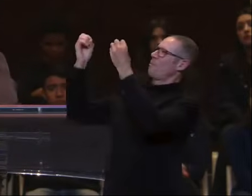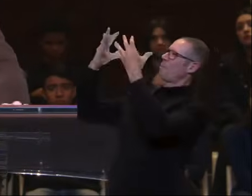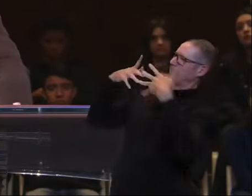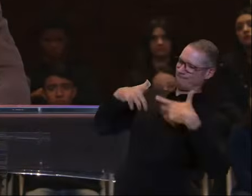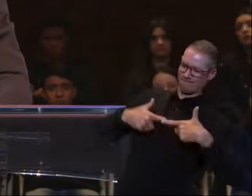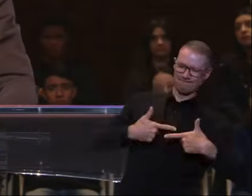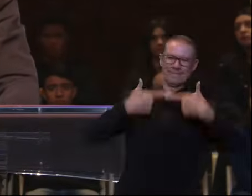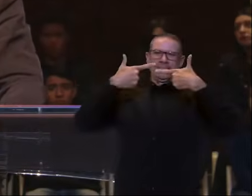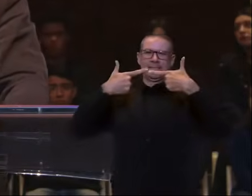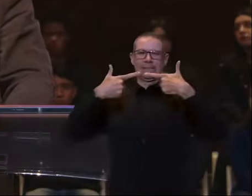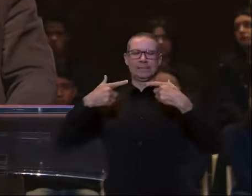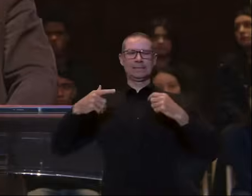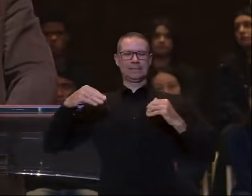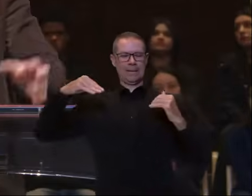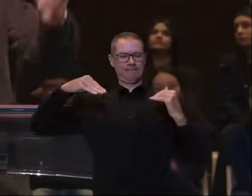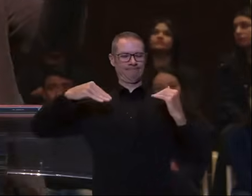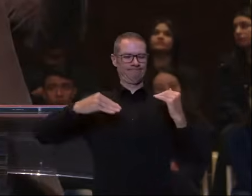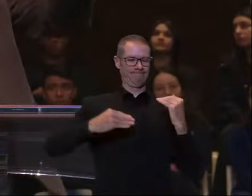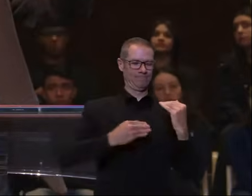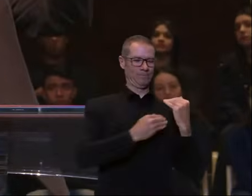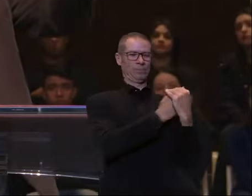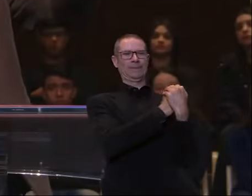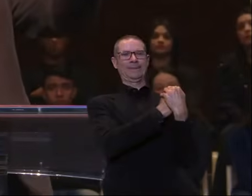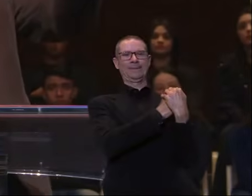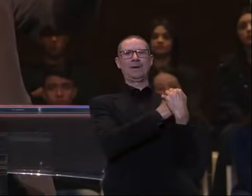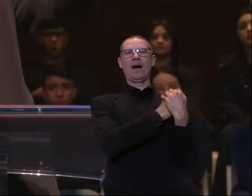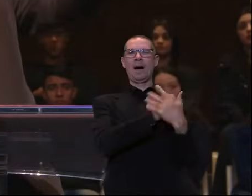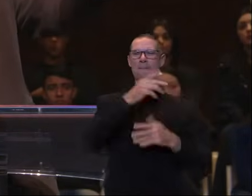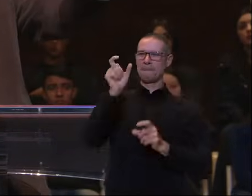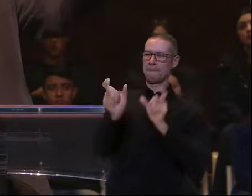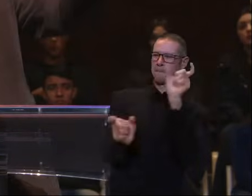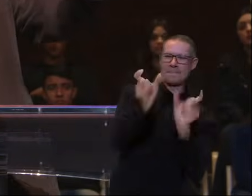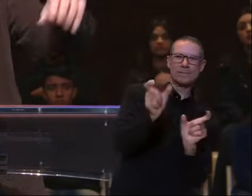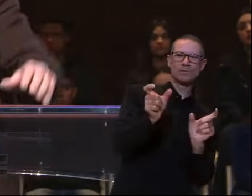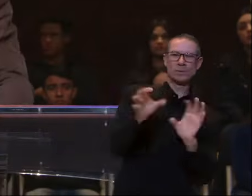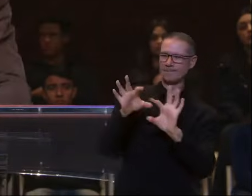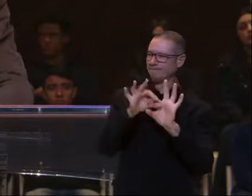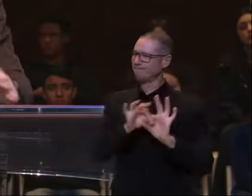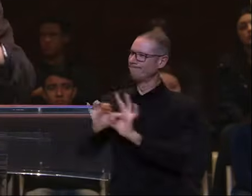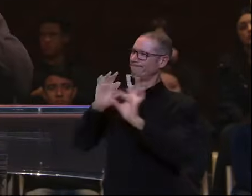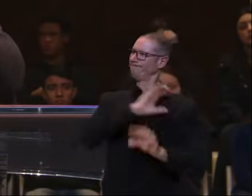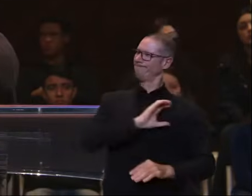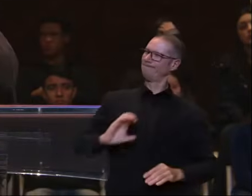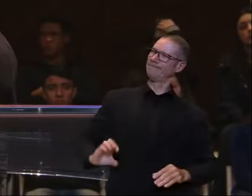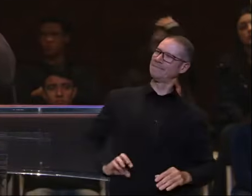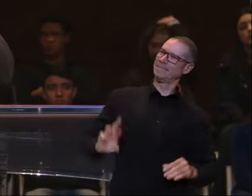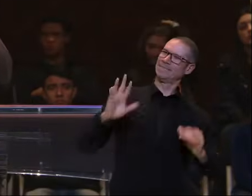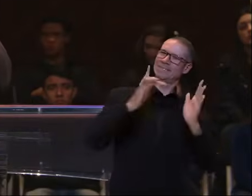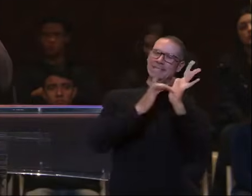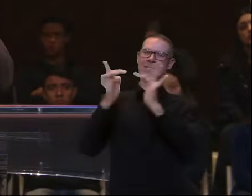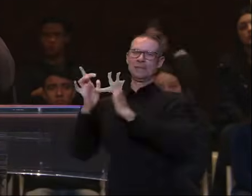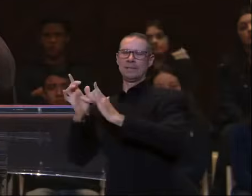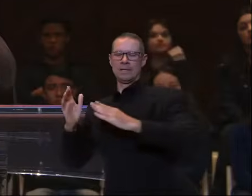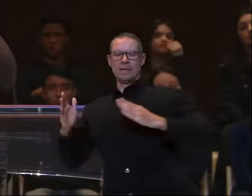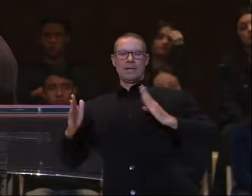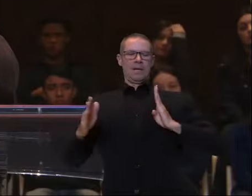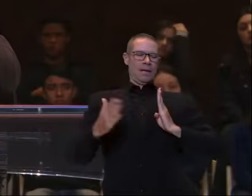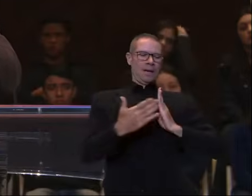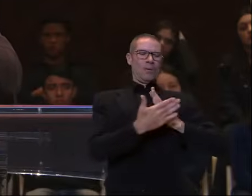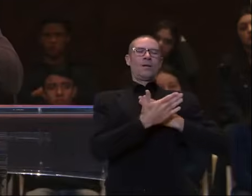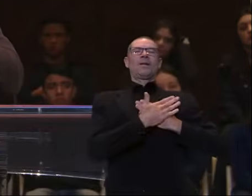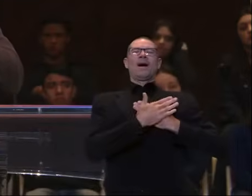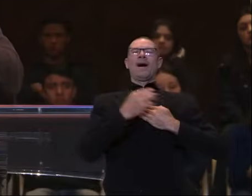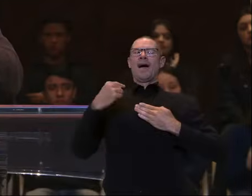estão reservadas para aqueles que estão em Cristo Jesus. Põe a mão aí no coração e diga: eu sou